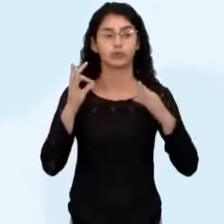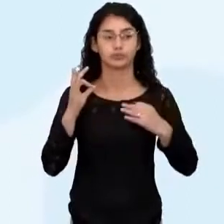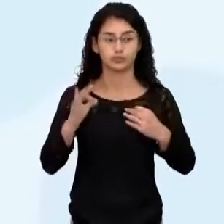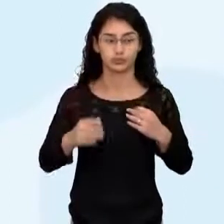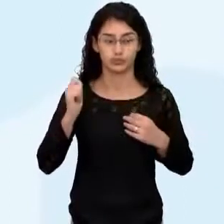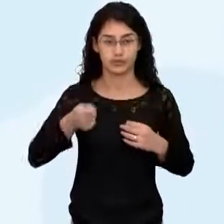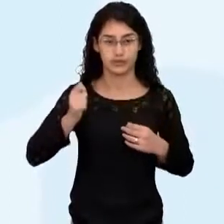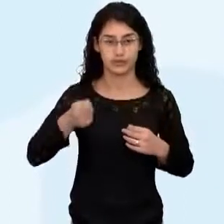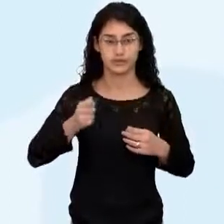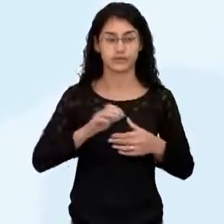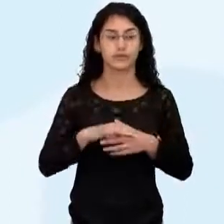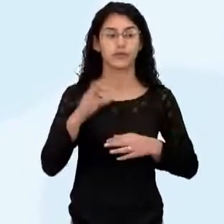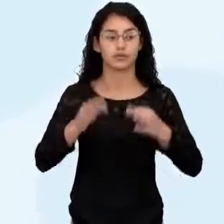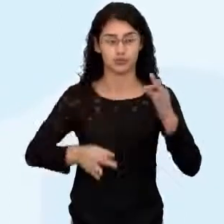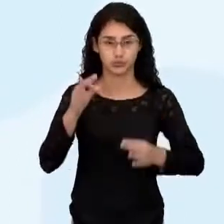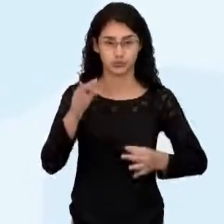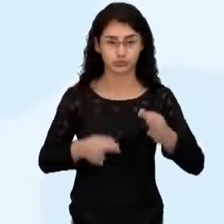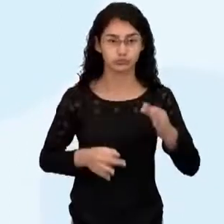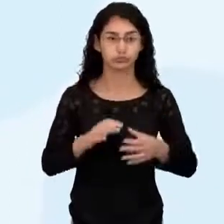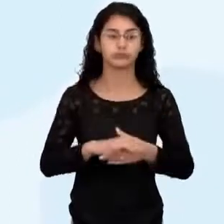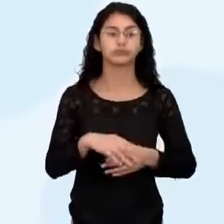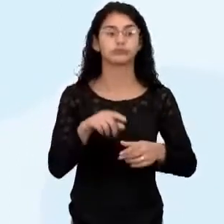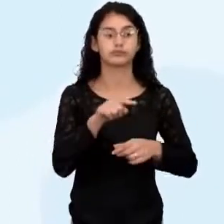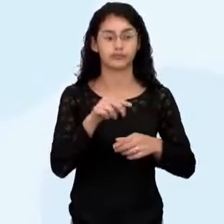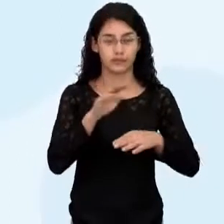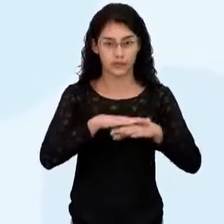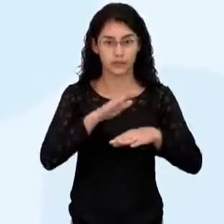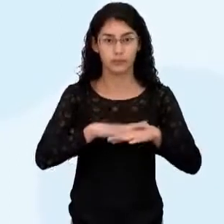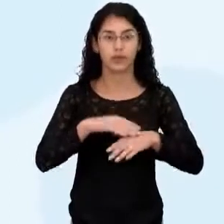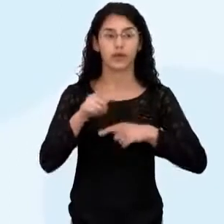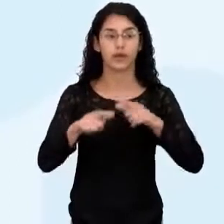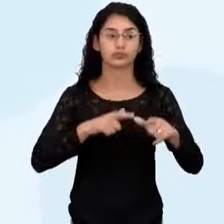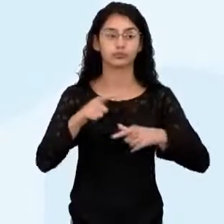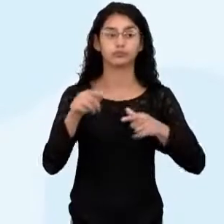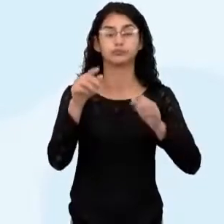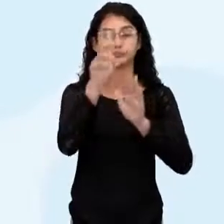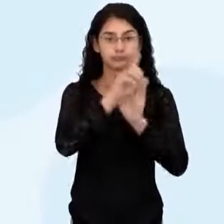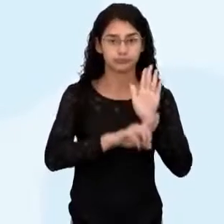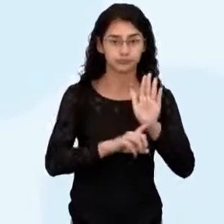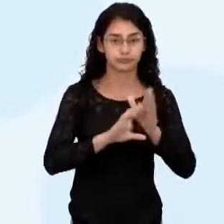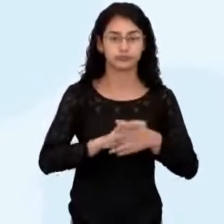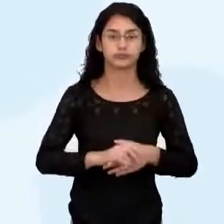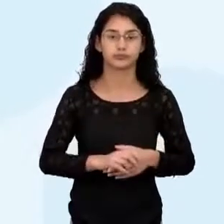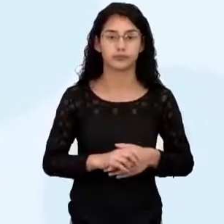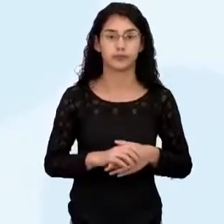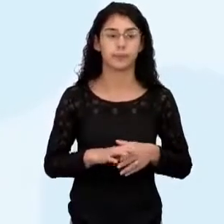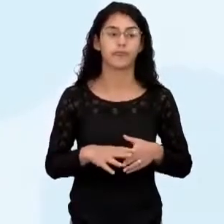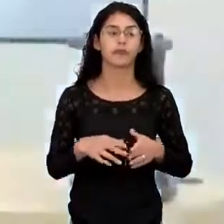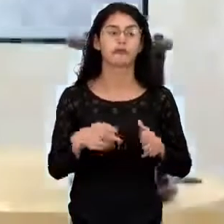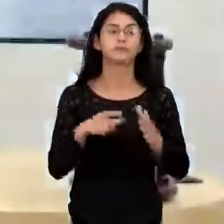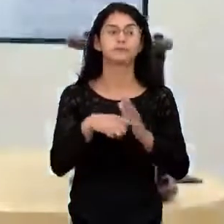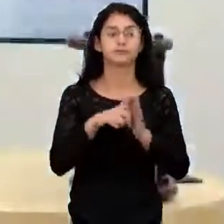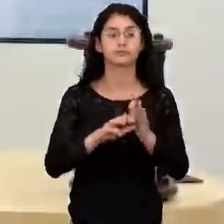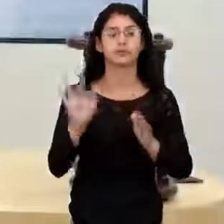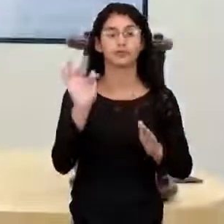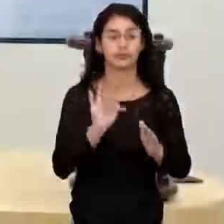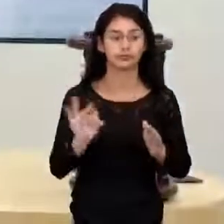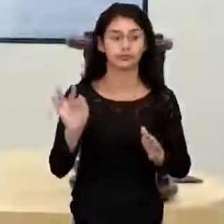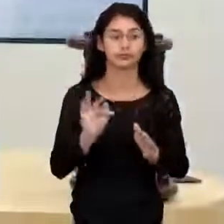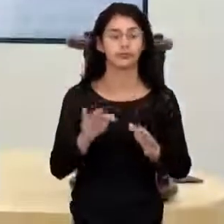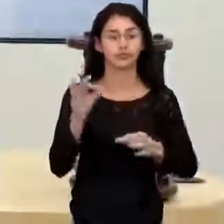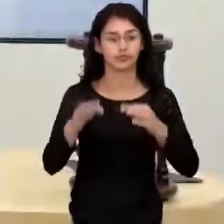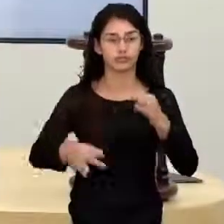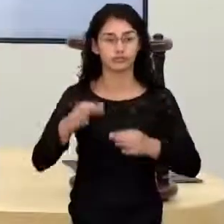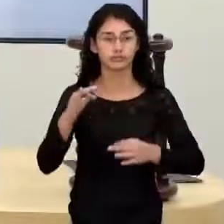dessas pessoas foi trabalhar em prol aí dos direitos. Então são juízes, primeiro eles tiveram que fazer faculdade de direito